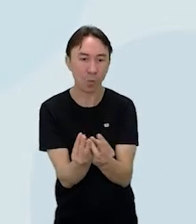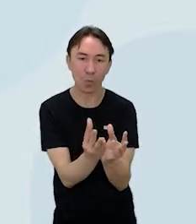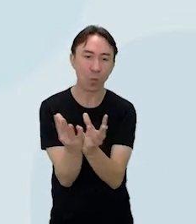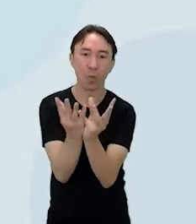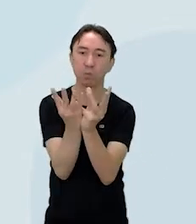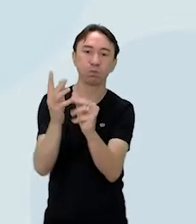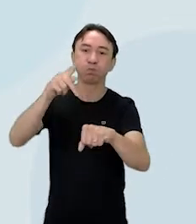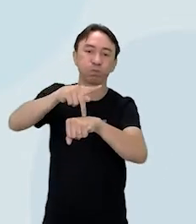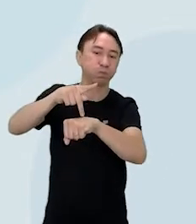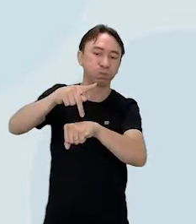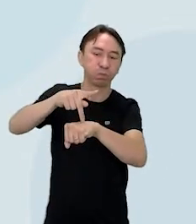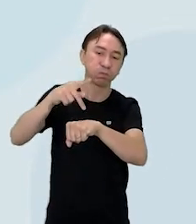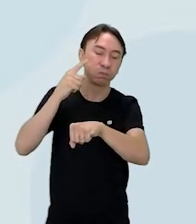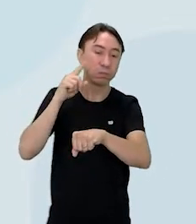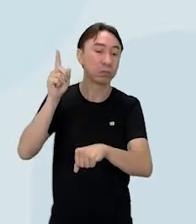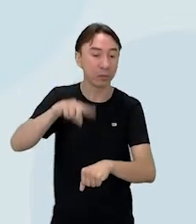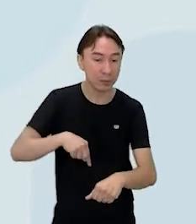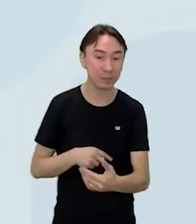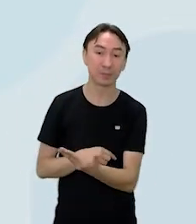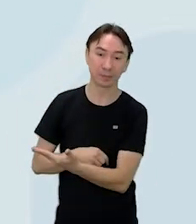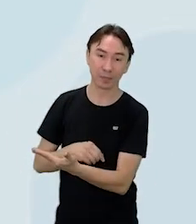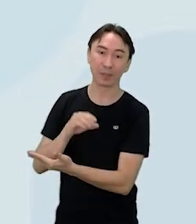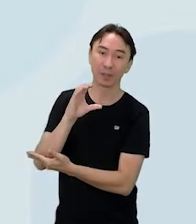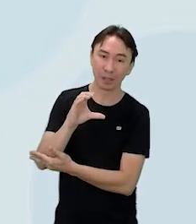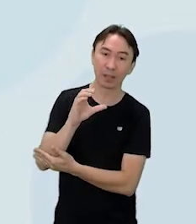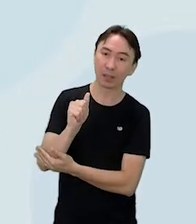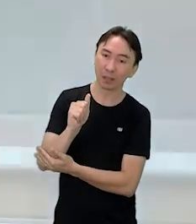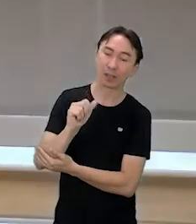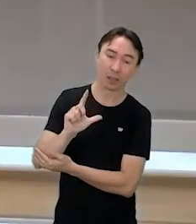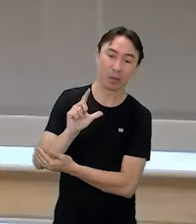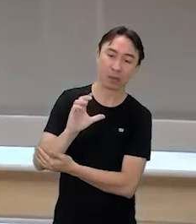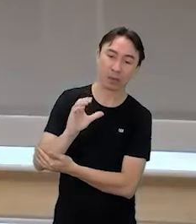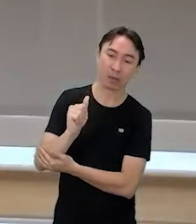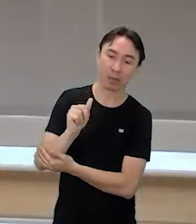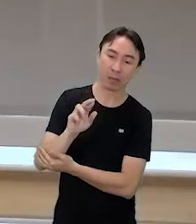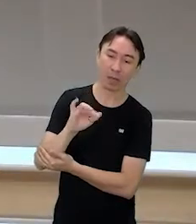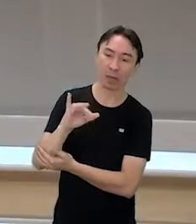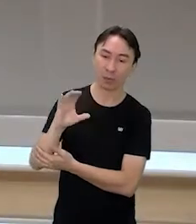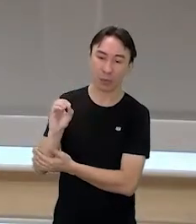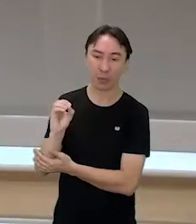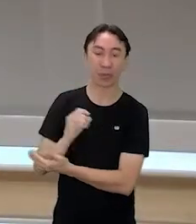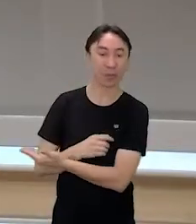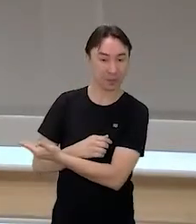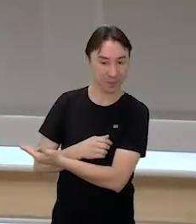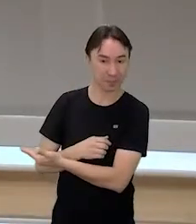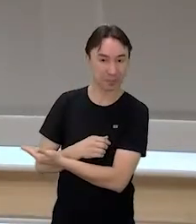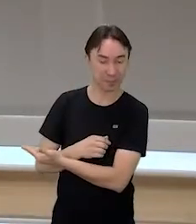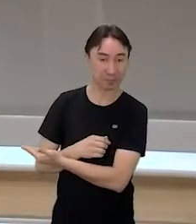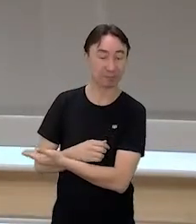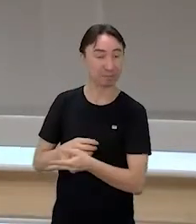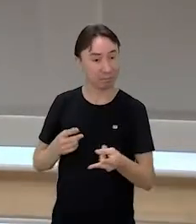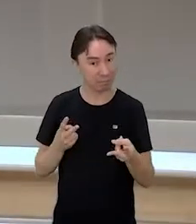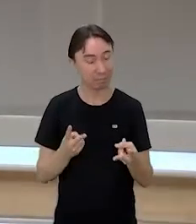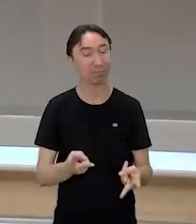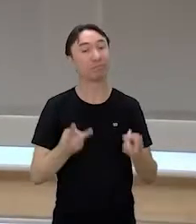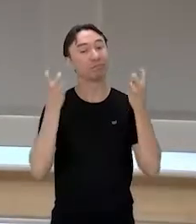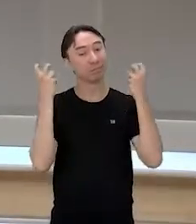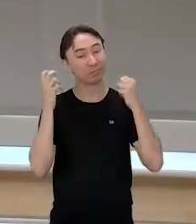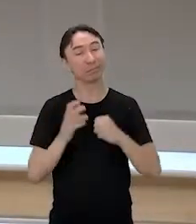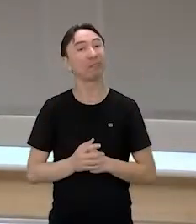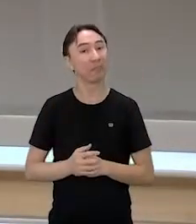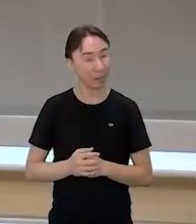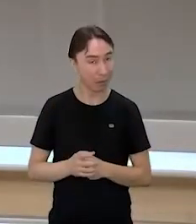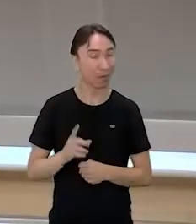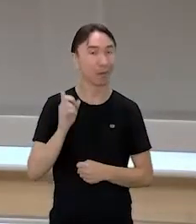formou esse material conhecido como calcário. Então, a gente pode perceber a origem